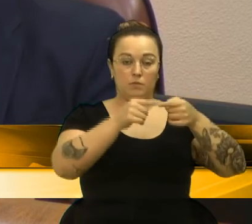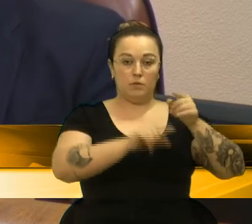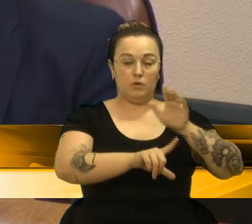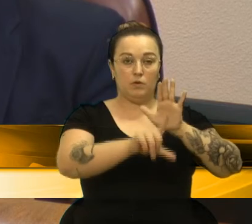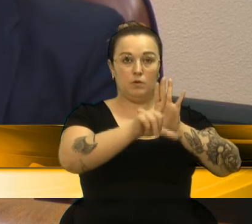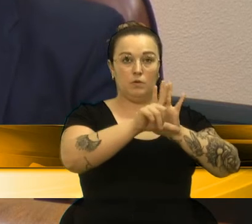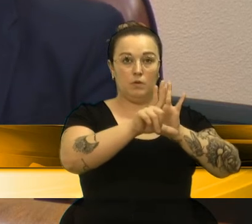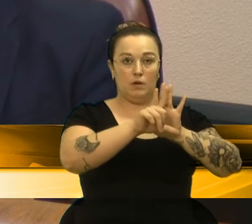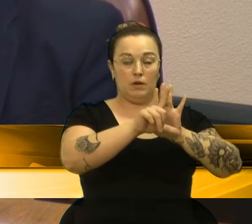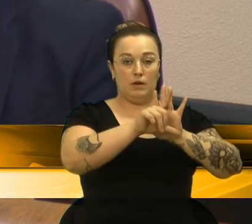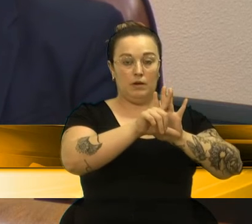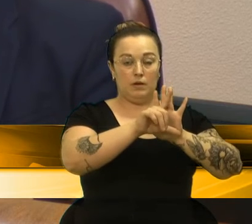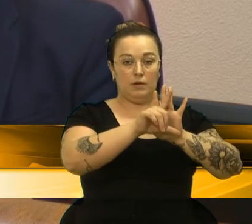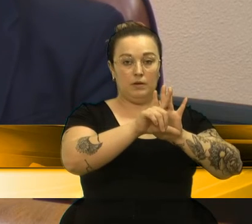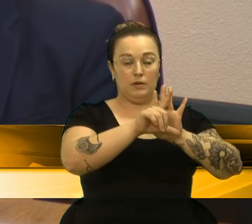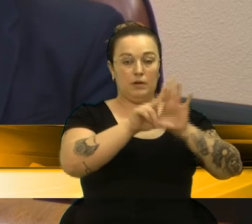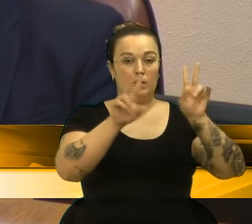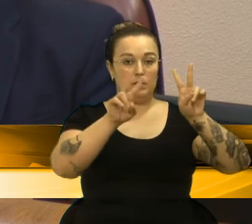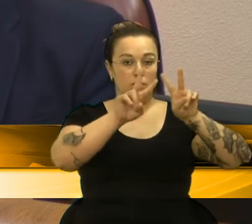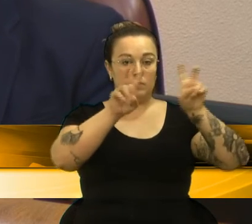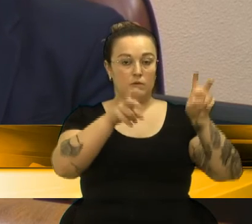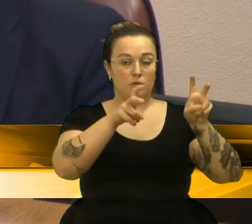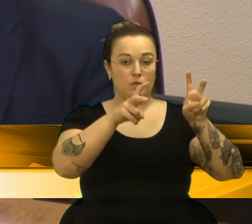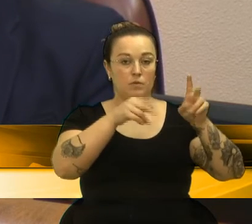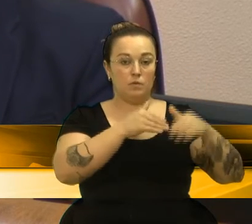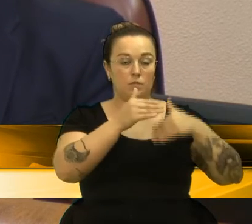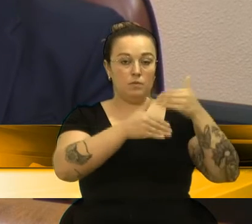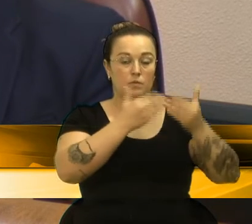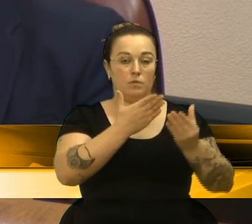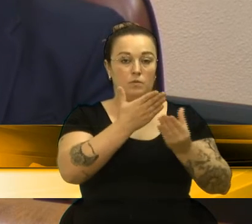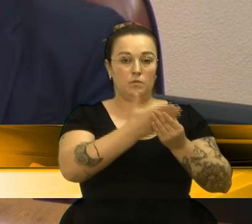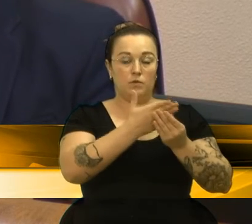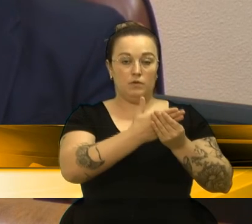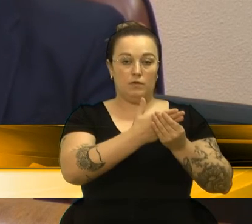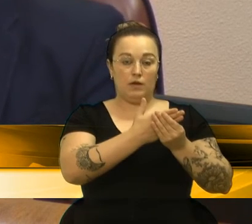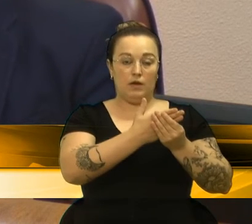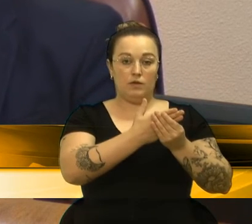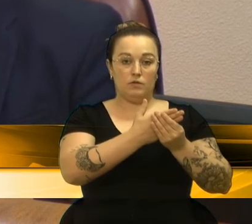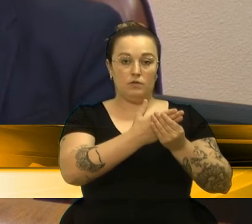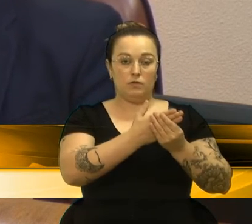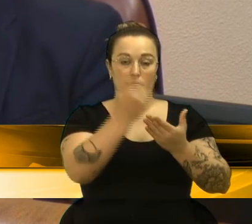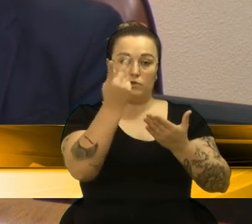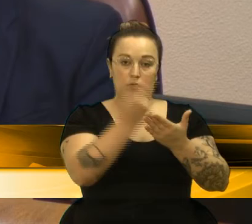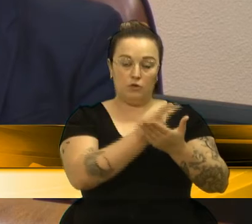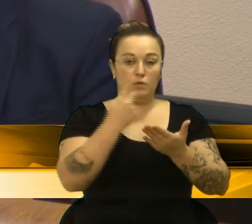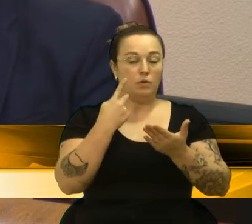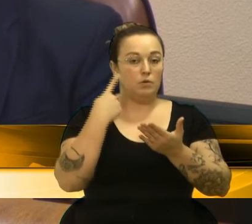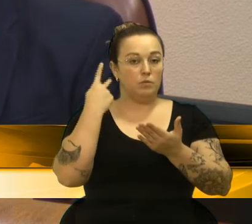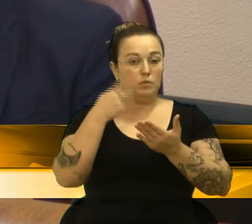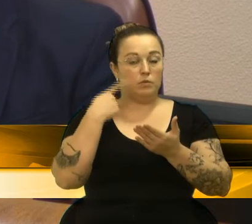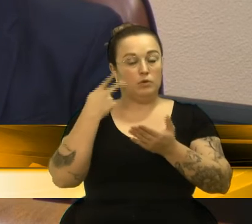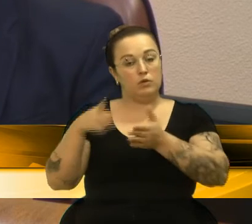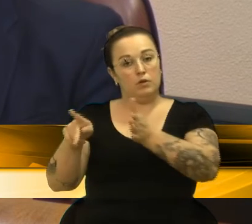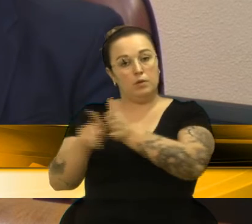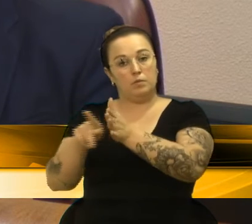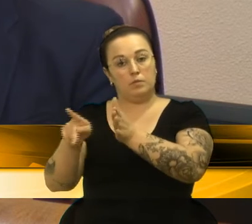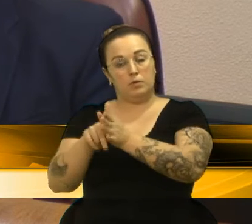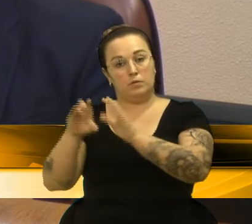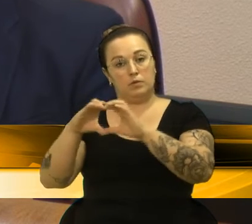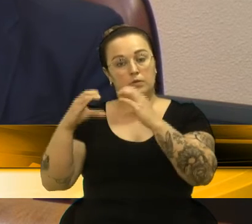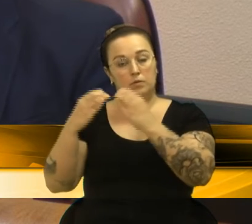Lopes Meireles. Abre aspas, o processo e o julgamento das infrações político-administrativas competem exclusivamente à Câmara de Vereadores na forma prevista na lei